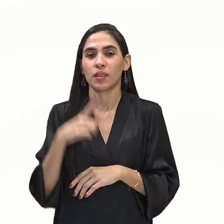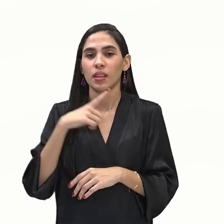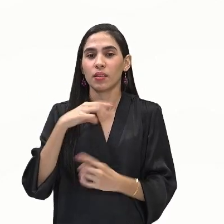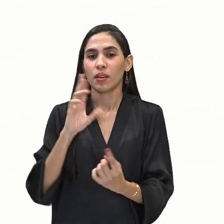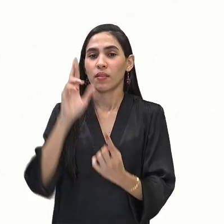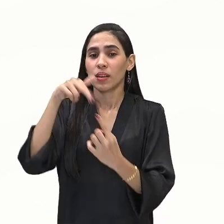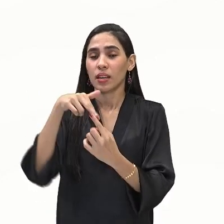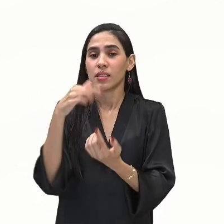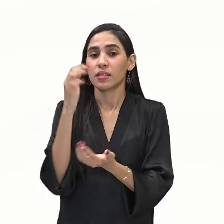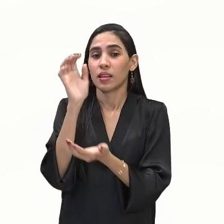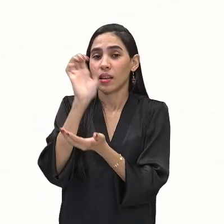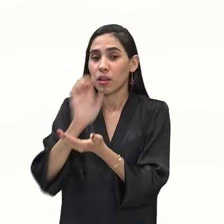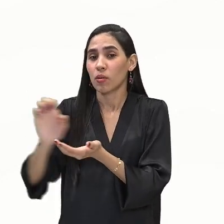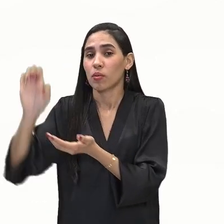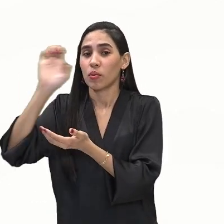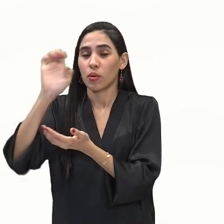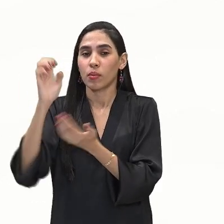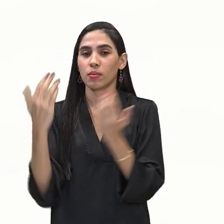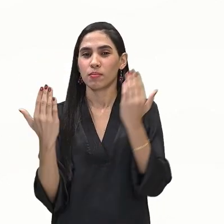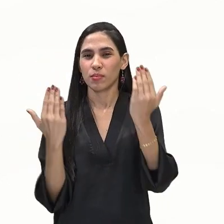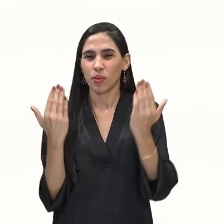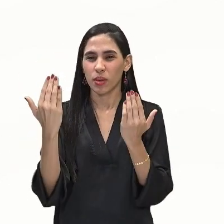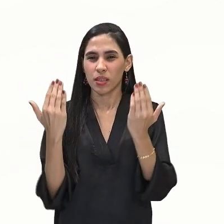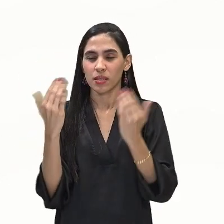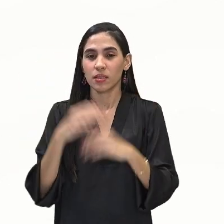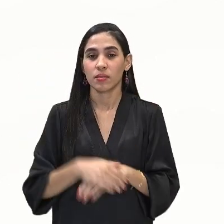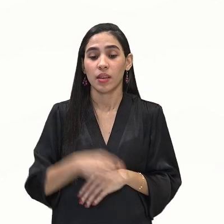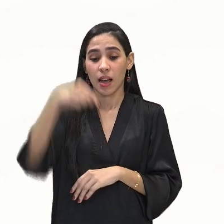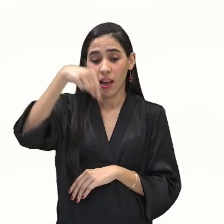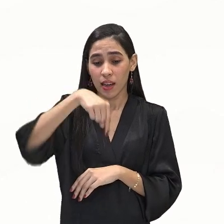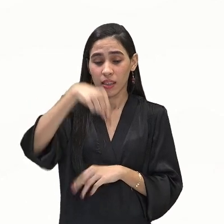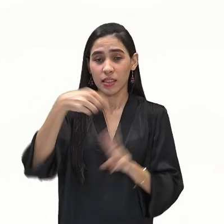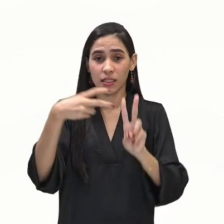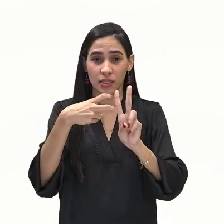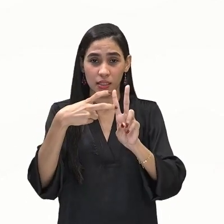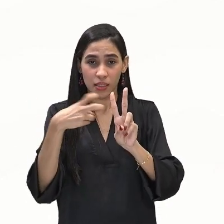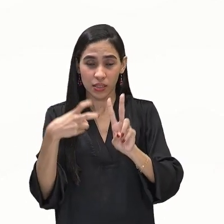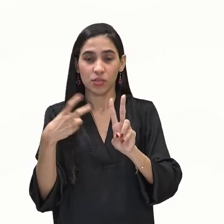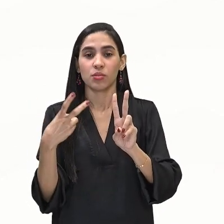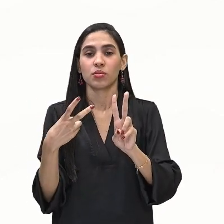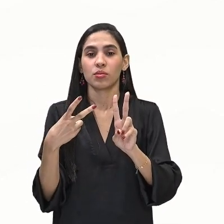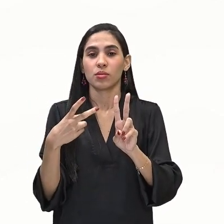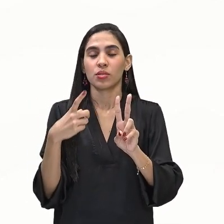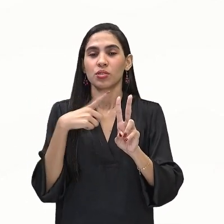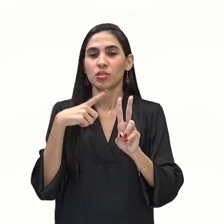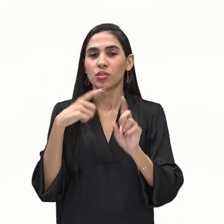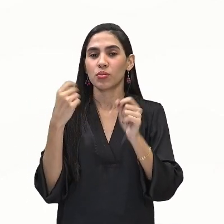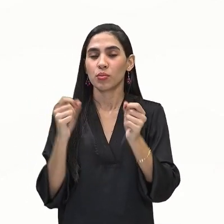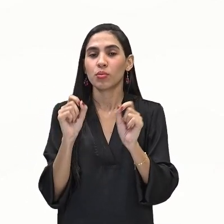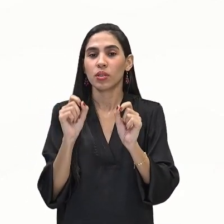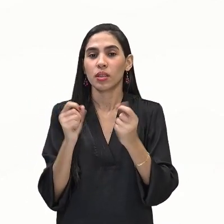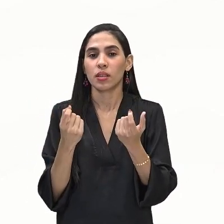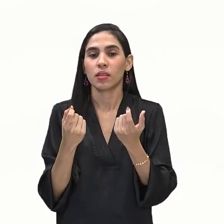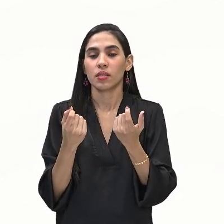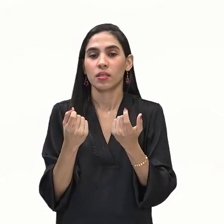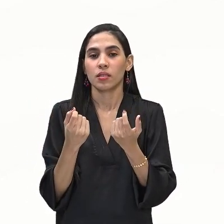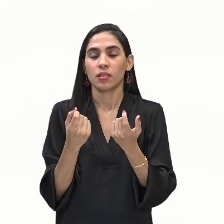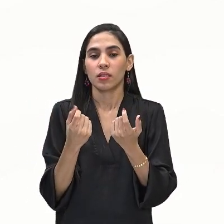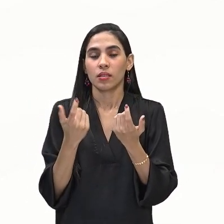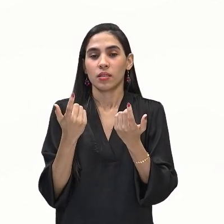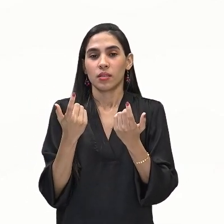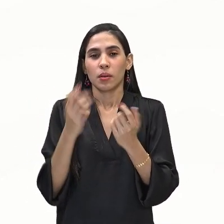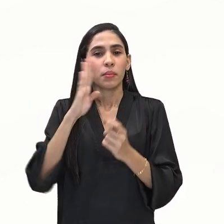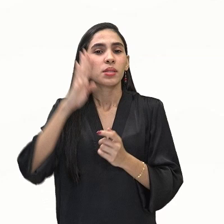da Europa, que é antiga. Então, o índio aqui, os nossos indígenas, eles serão encarados como elementos